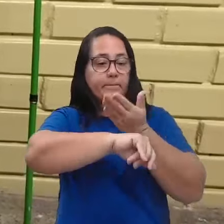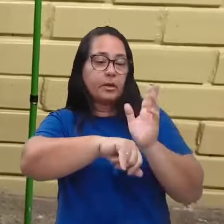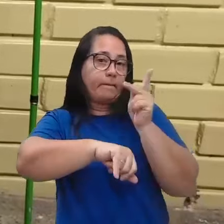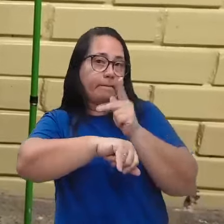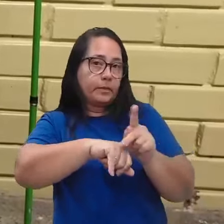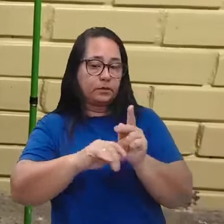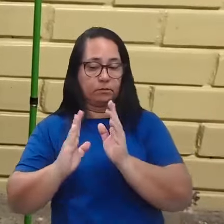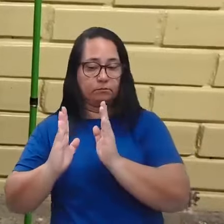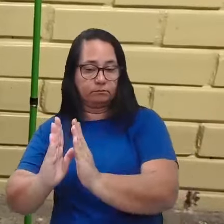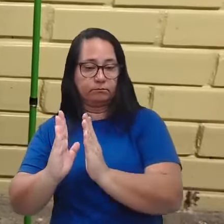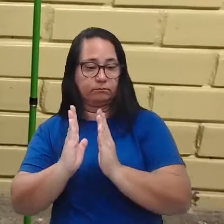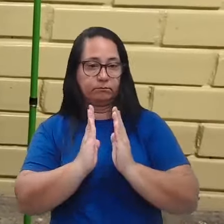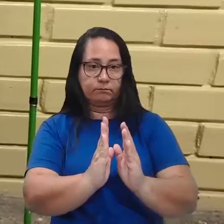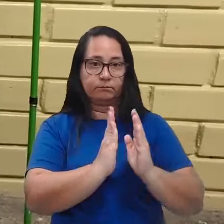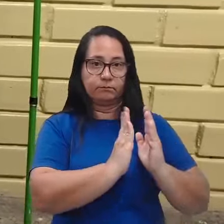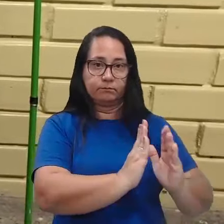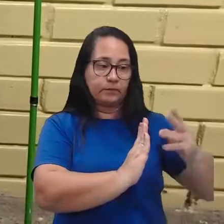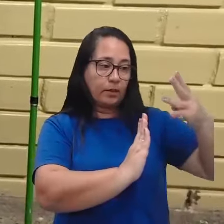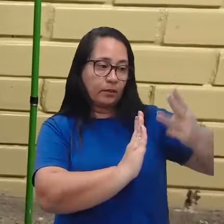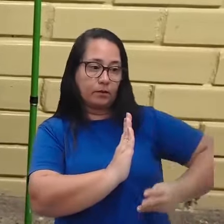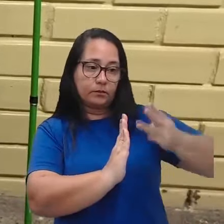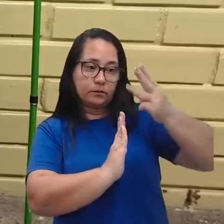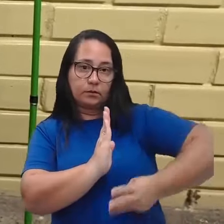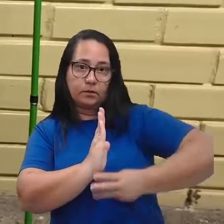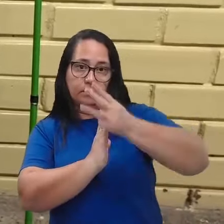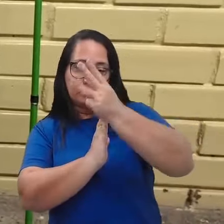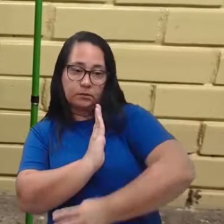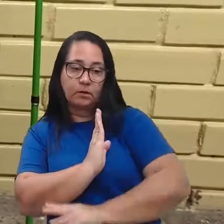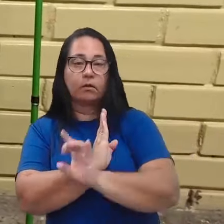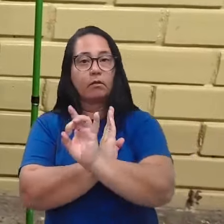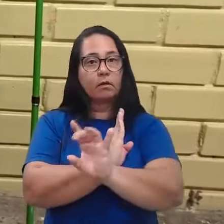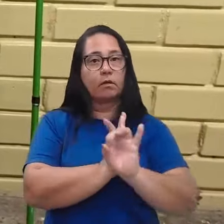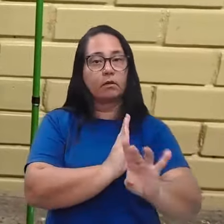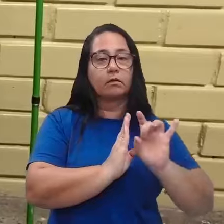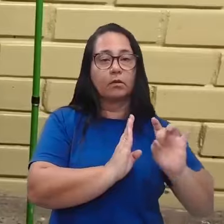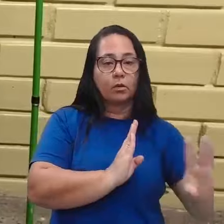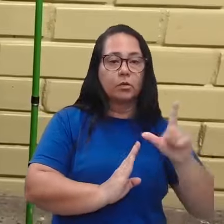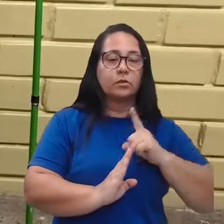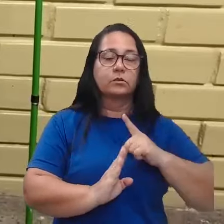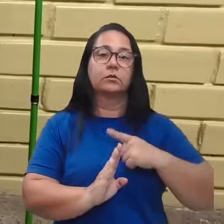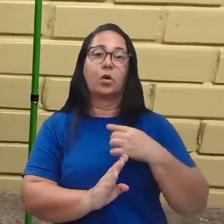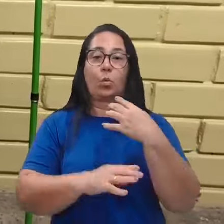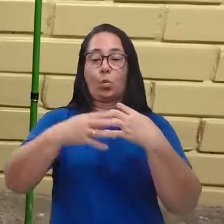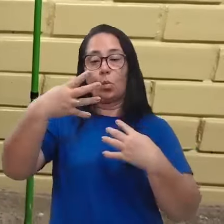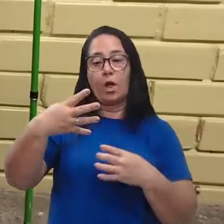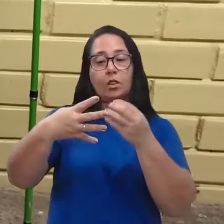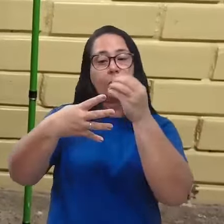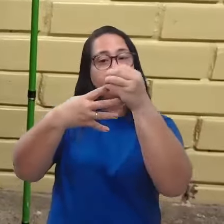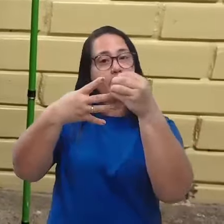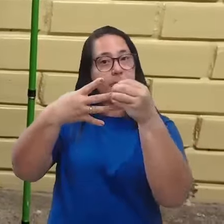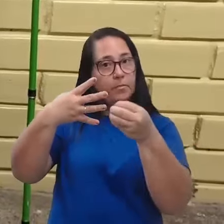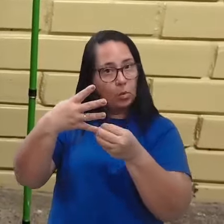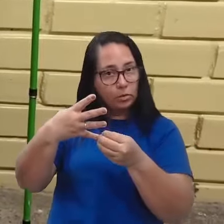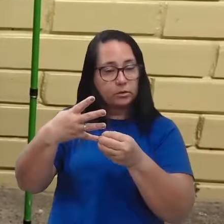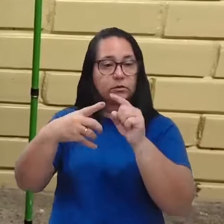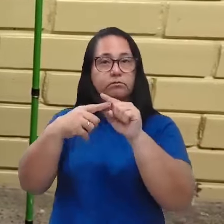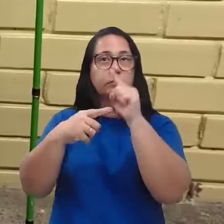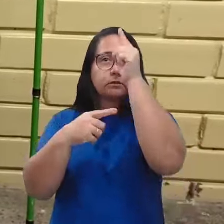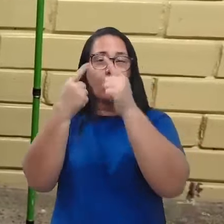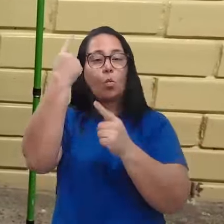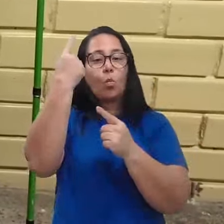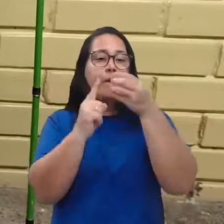cada grupo de três hastes, cada haste com quatro bolinhas. Na parte superior, uma única